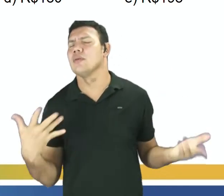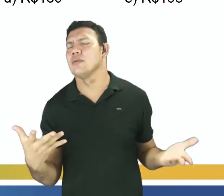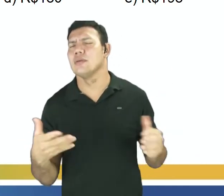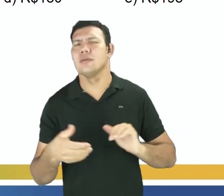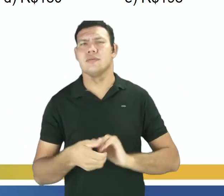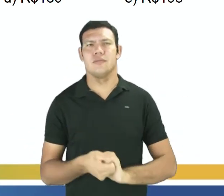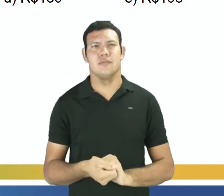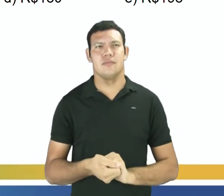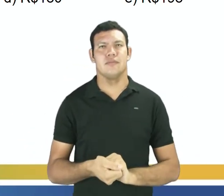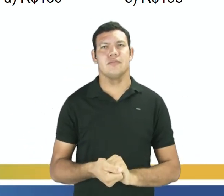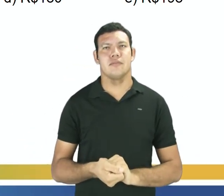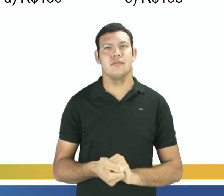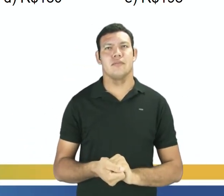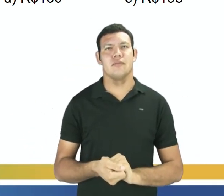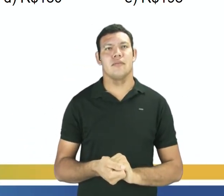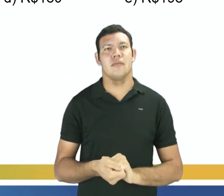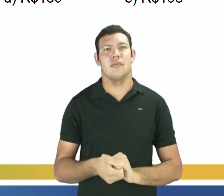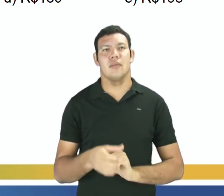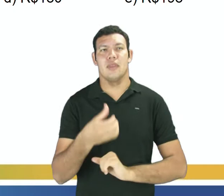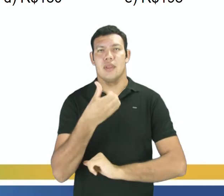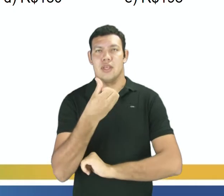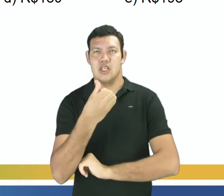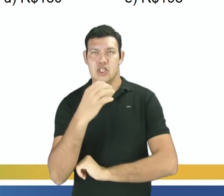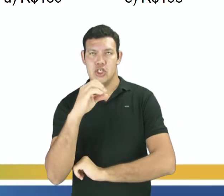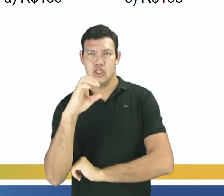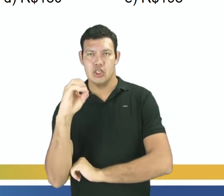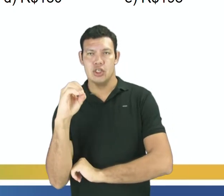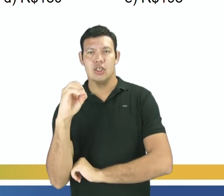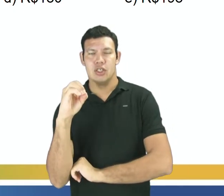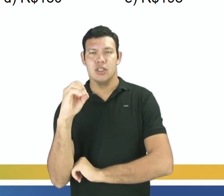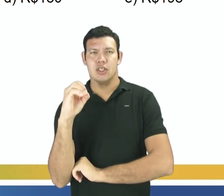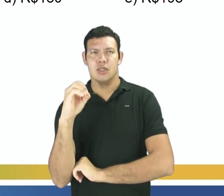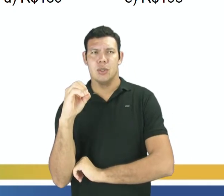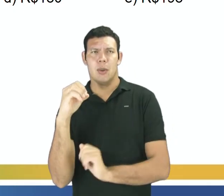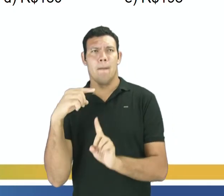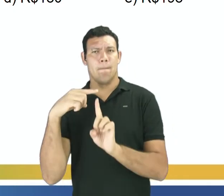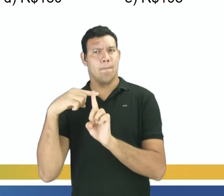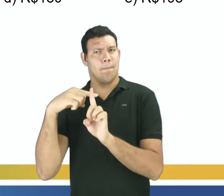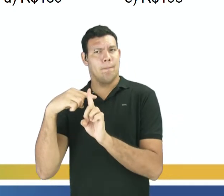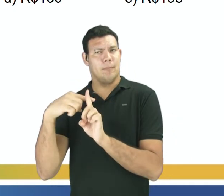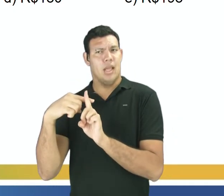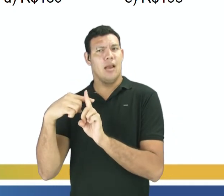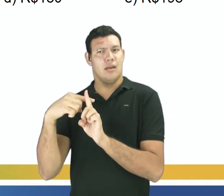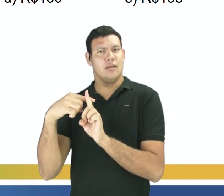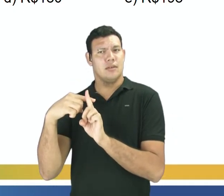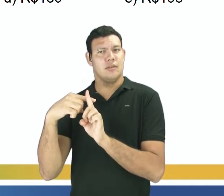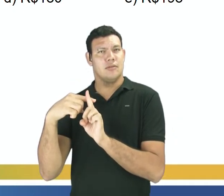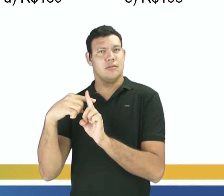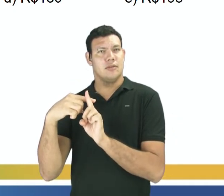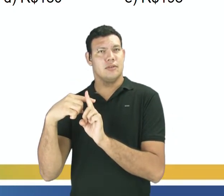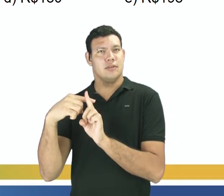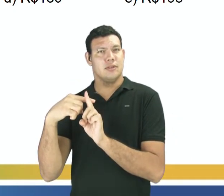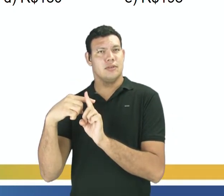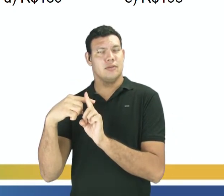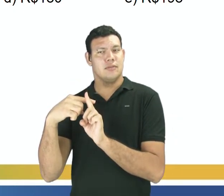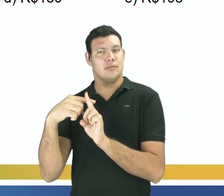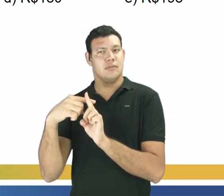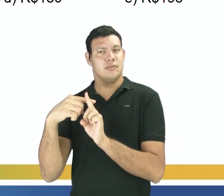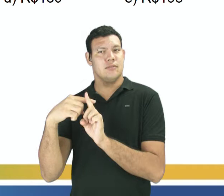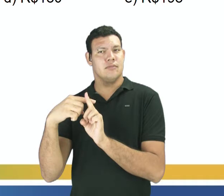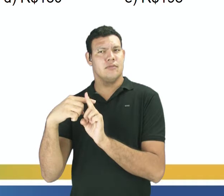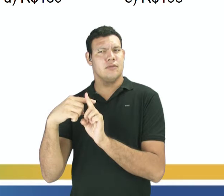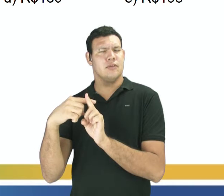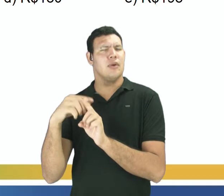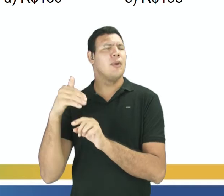pode ser 600, mais o que excede aqui os 600, correto? Então, aqui, quanto